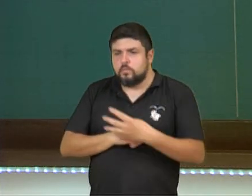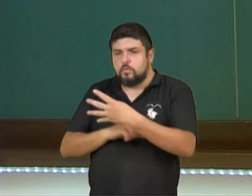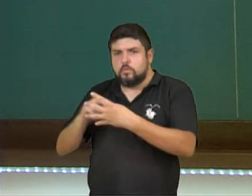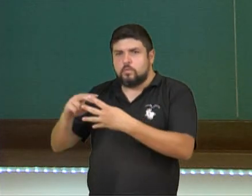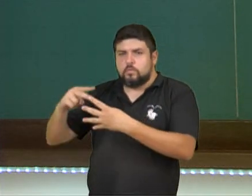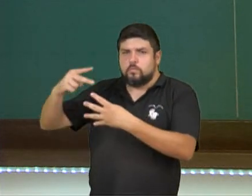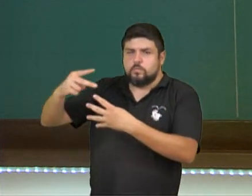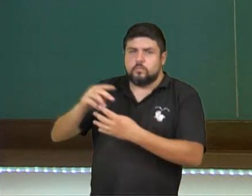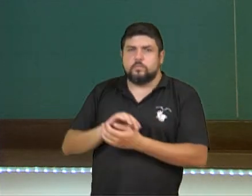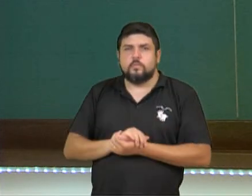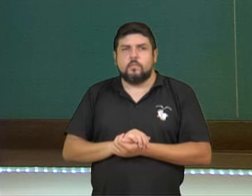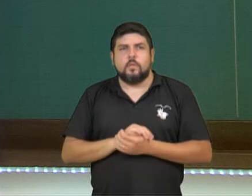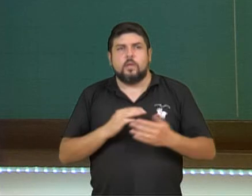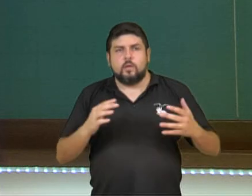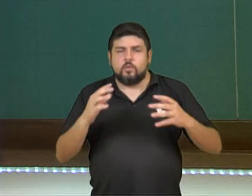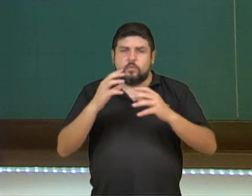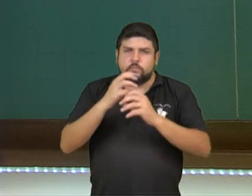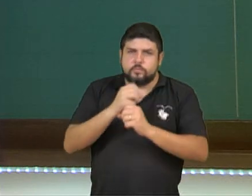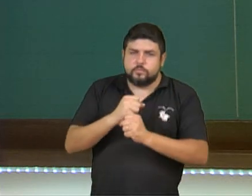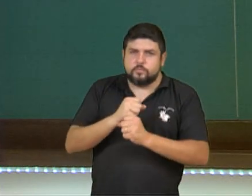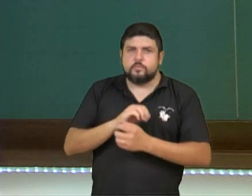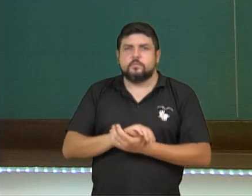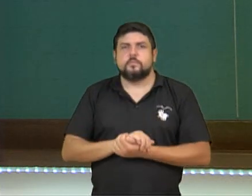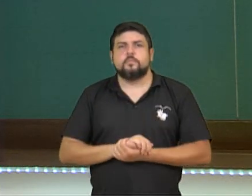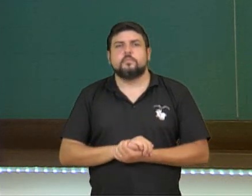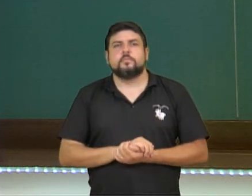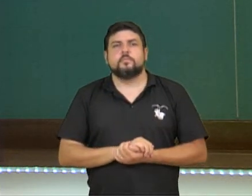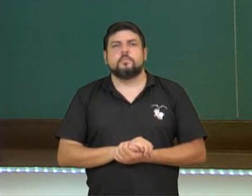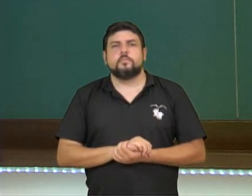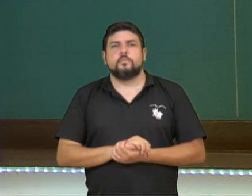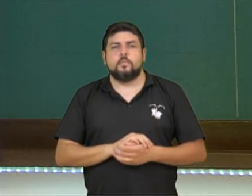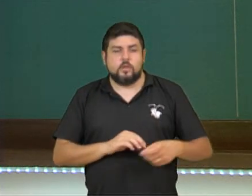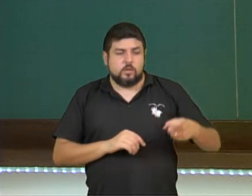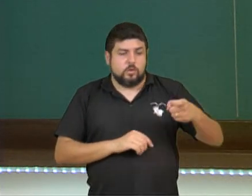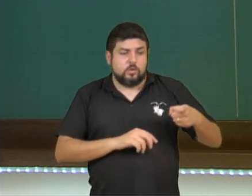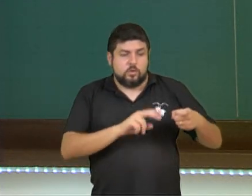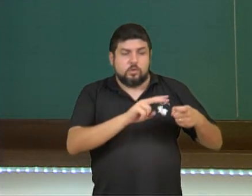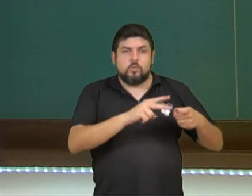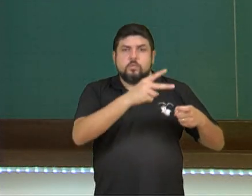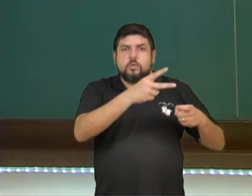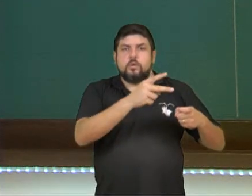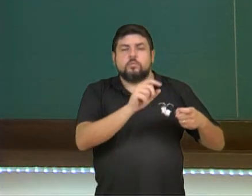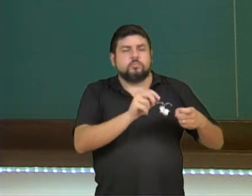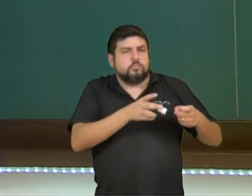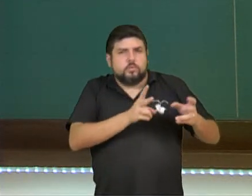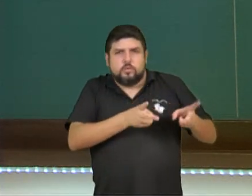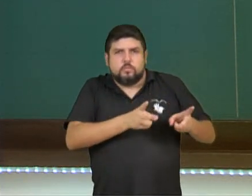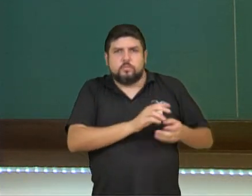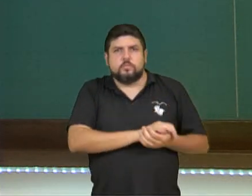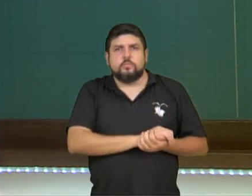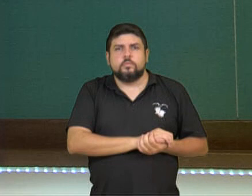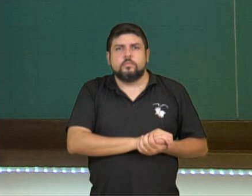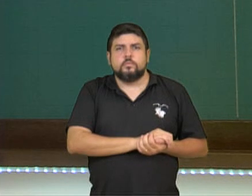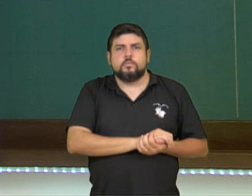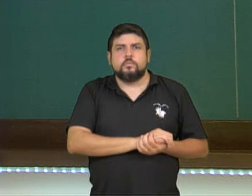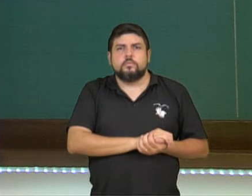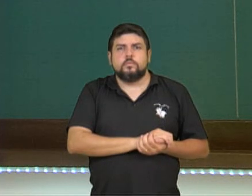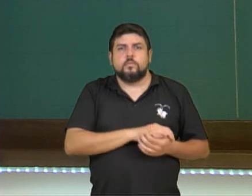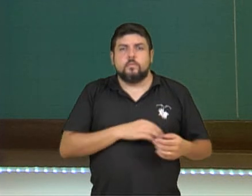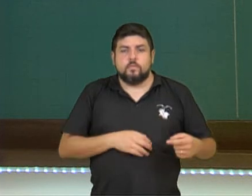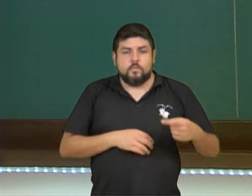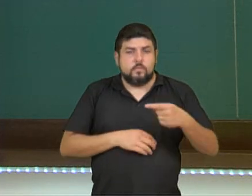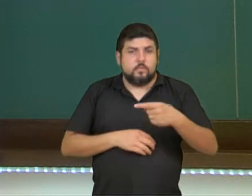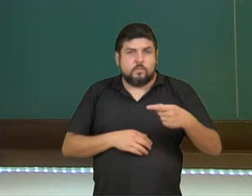contas possíveis, ok? X ao quadrado, não tem o que fazer, é x ao quadrado mesmo. Menos, aqui se tiver